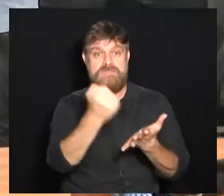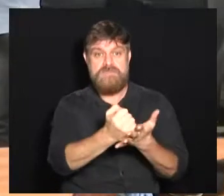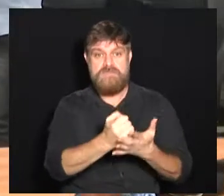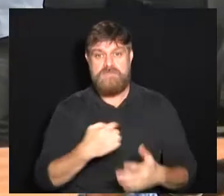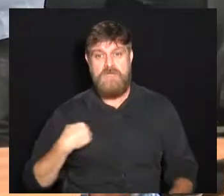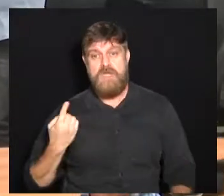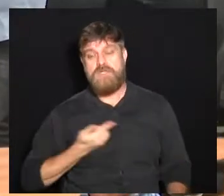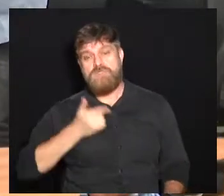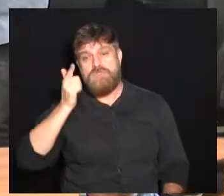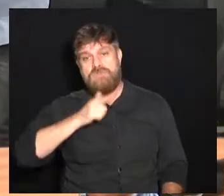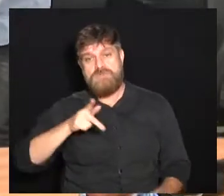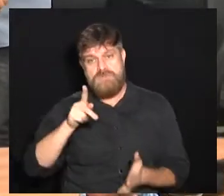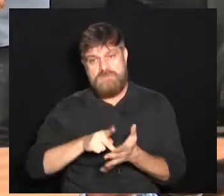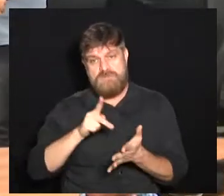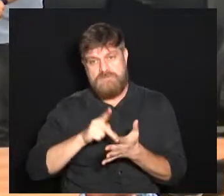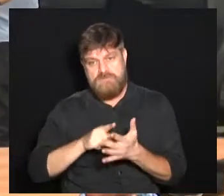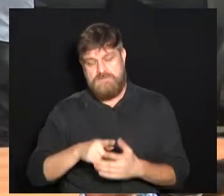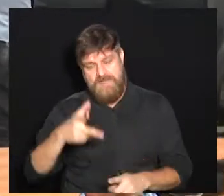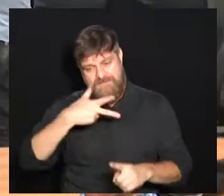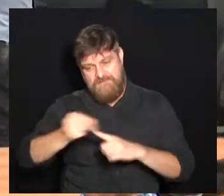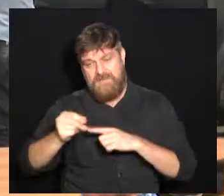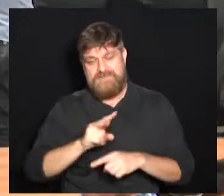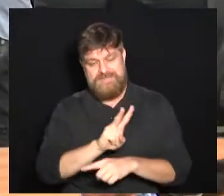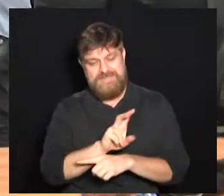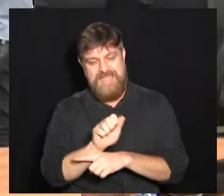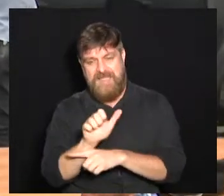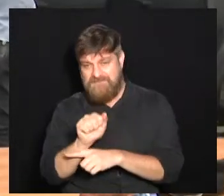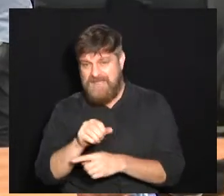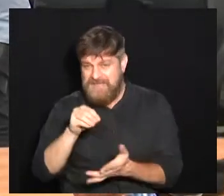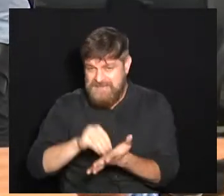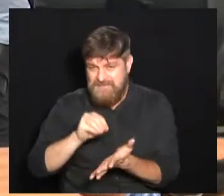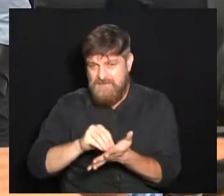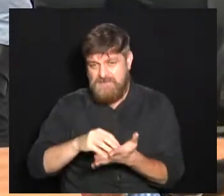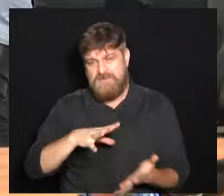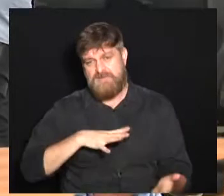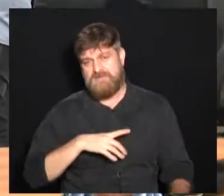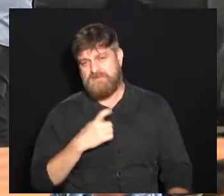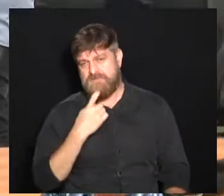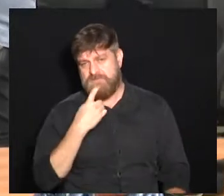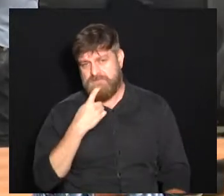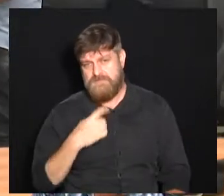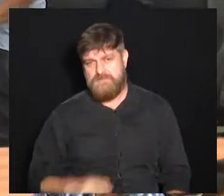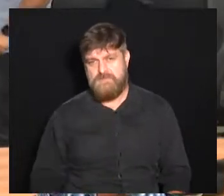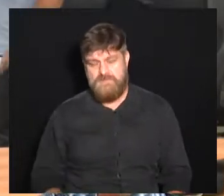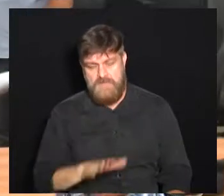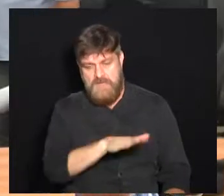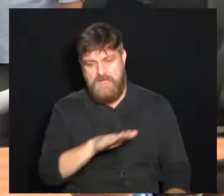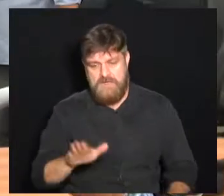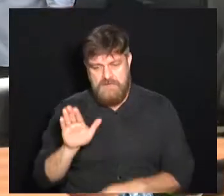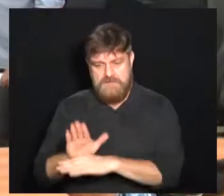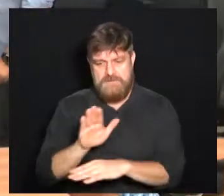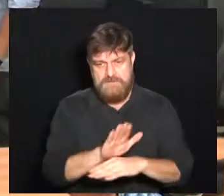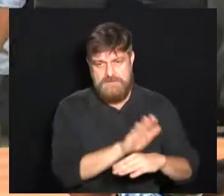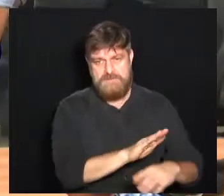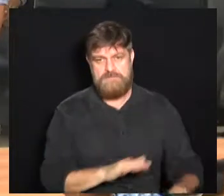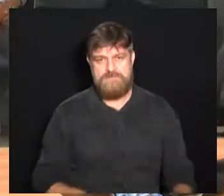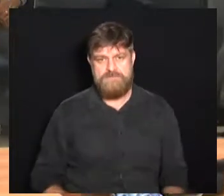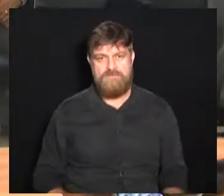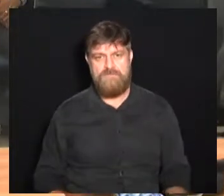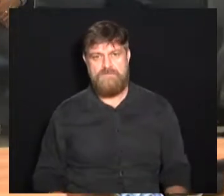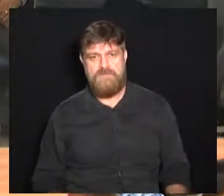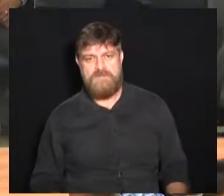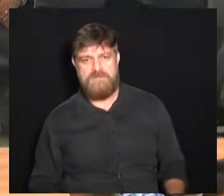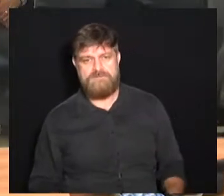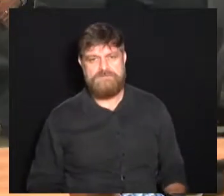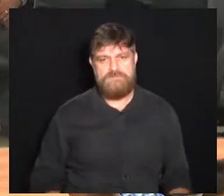nós possamos realmente vencer esse déficit de vagas que está na nossa cidade e atender as crianças que precisam ser atendidas, tá bom?